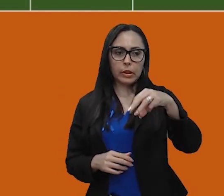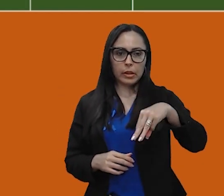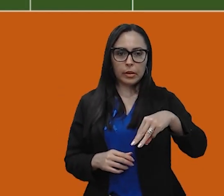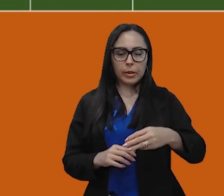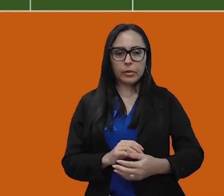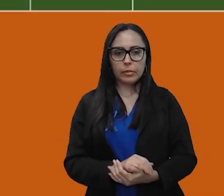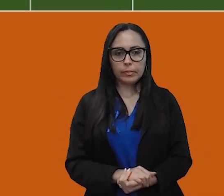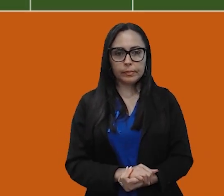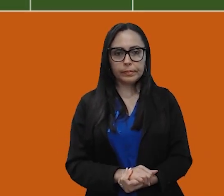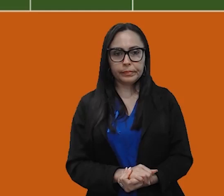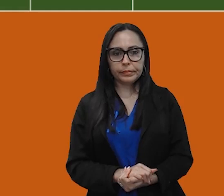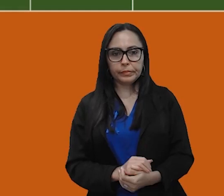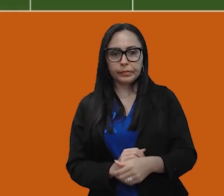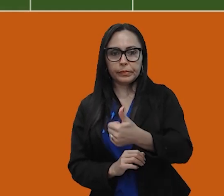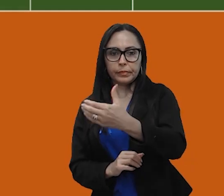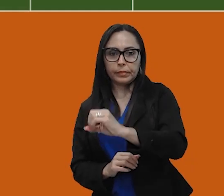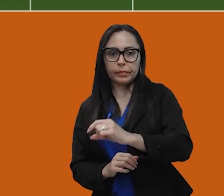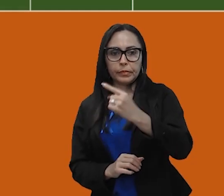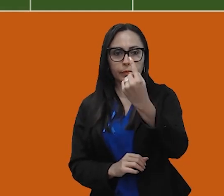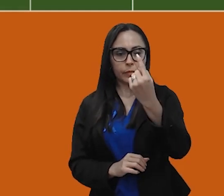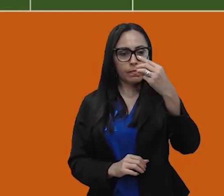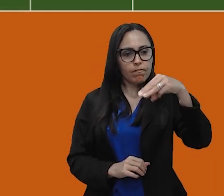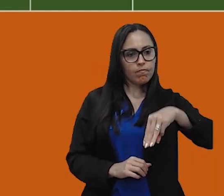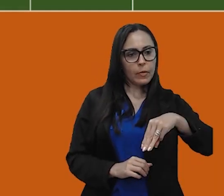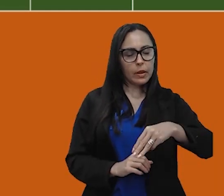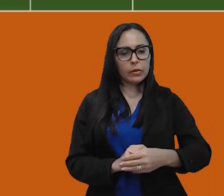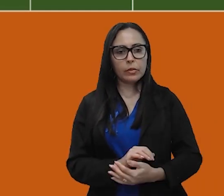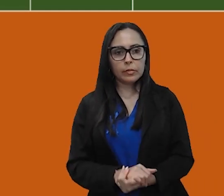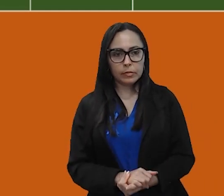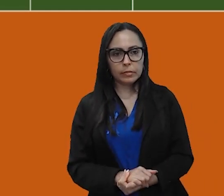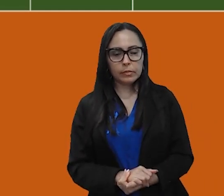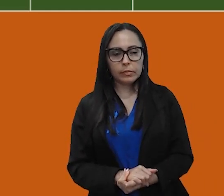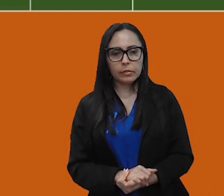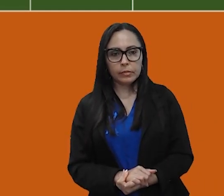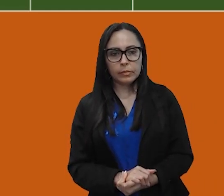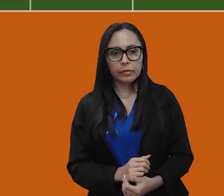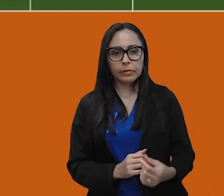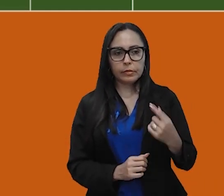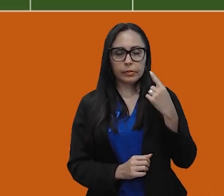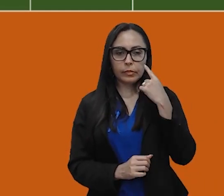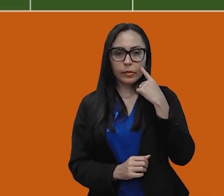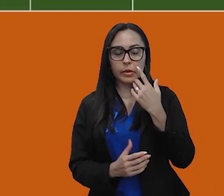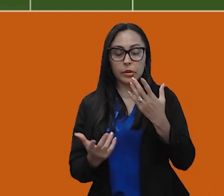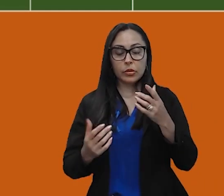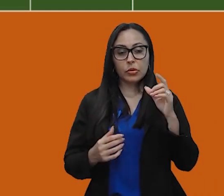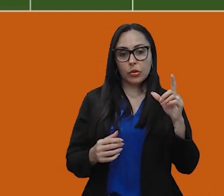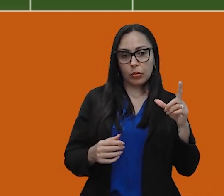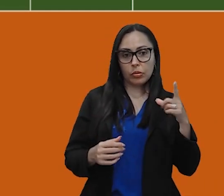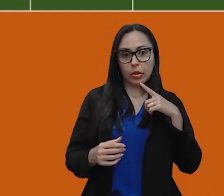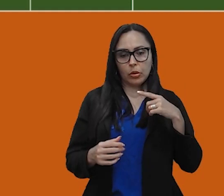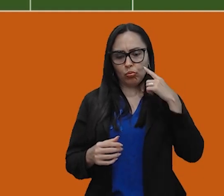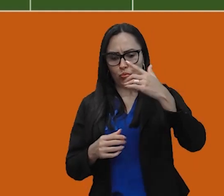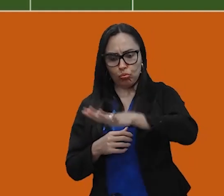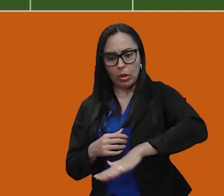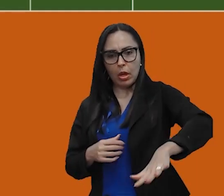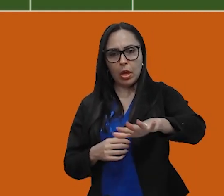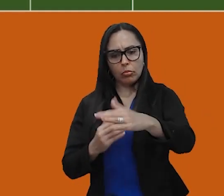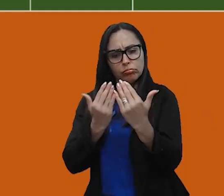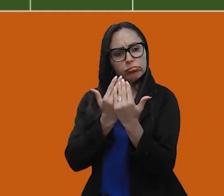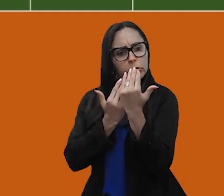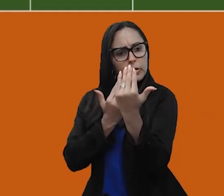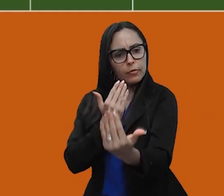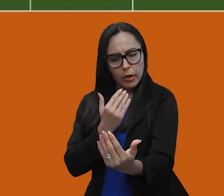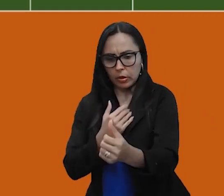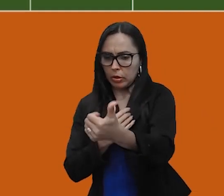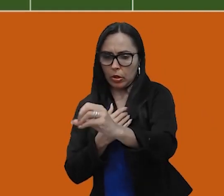tenho? Um decâmetro é 10 na potência 1 metro, ou seja, 10 metros. Então, se eu tenho um terreno de frente com